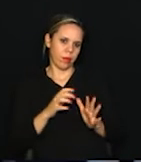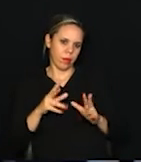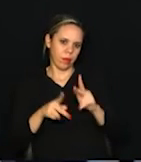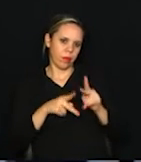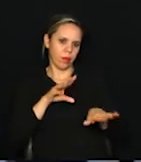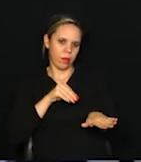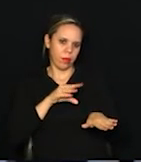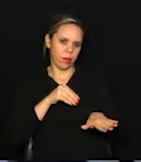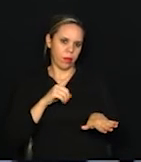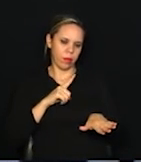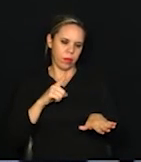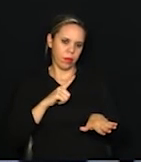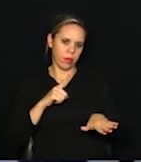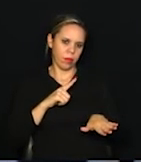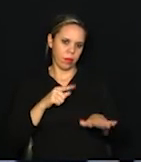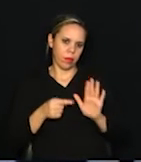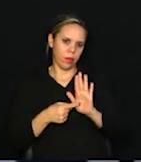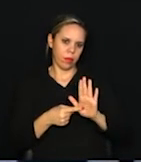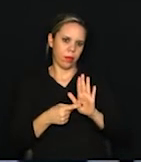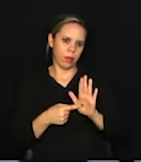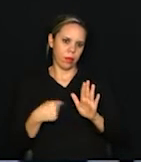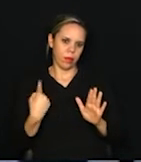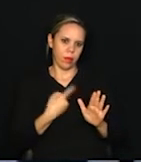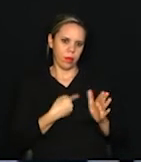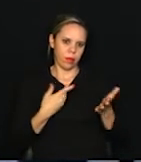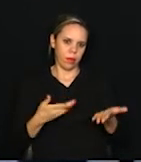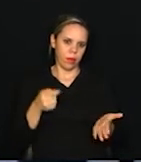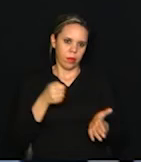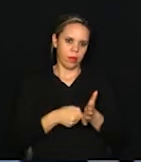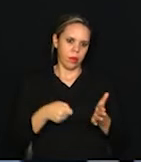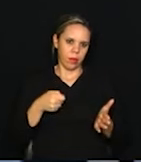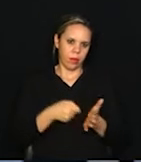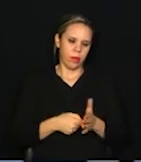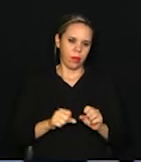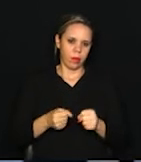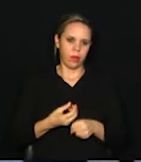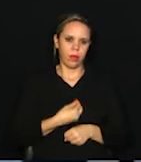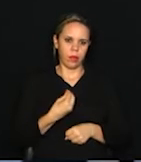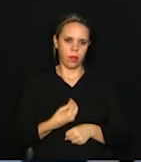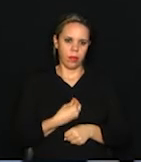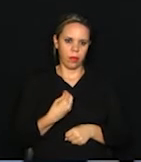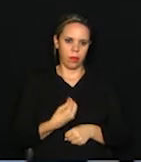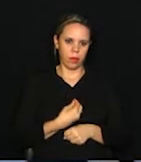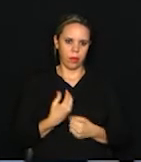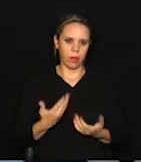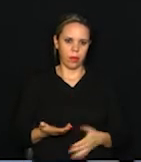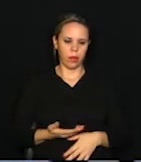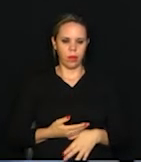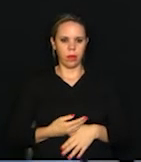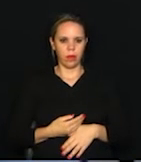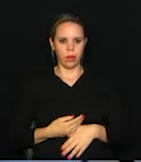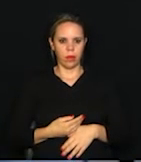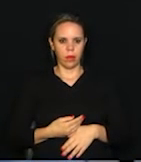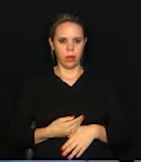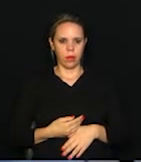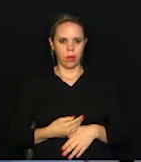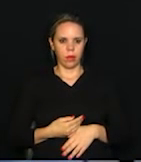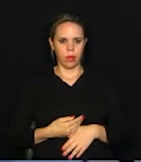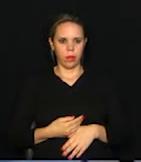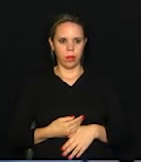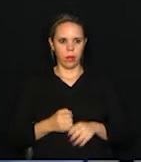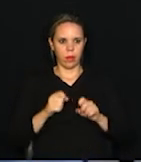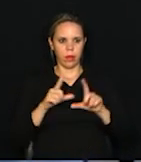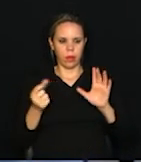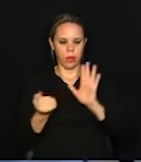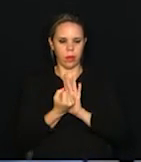radar seja sinalizado. Então, a nossa luta em defesa da vida tem que ser implacável. E esse foi o slogan